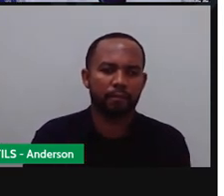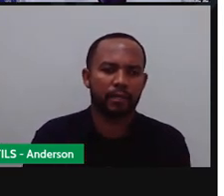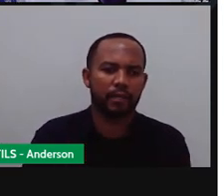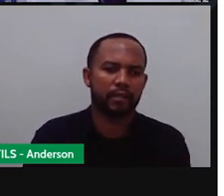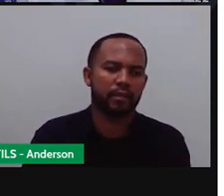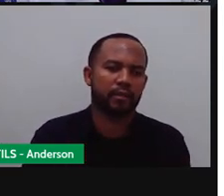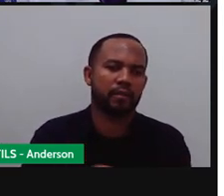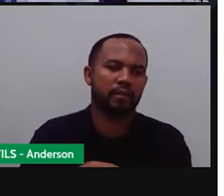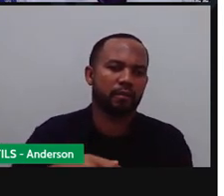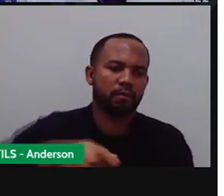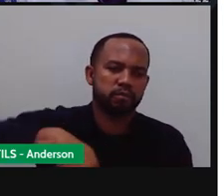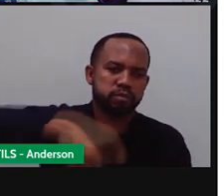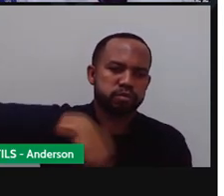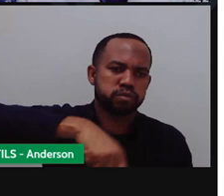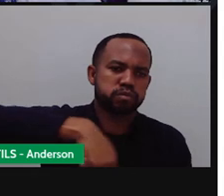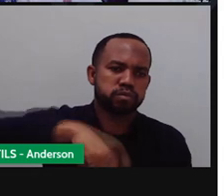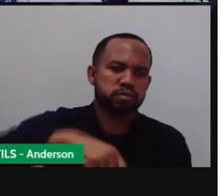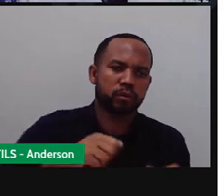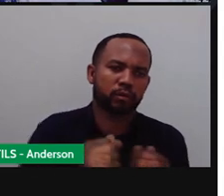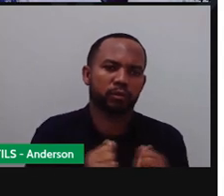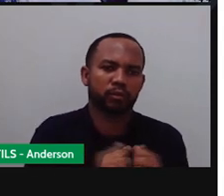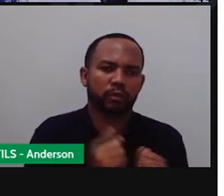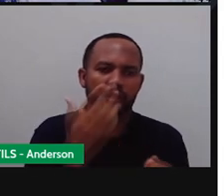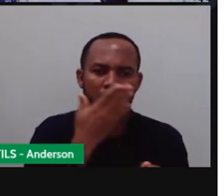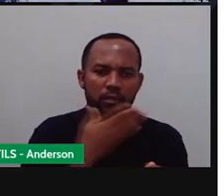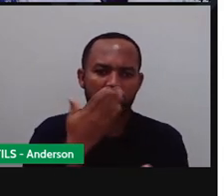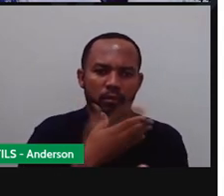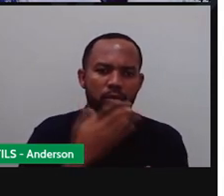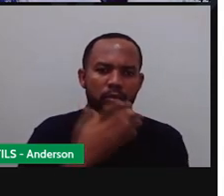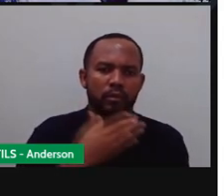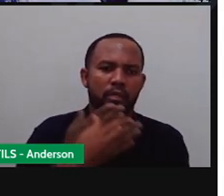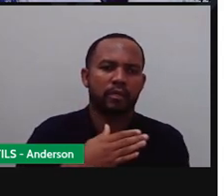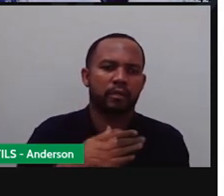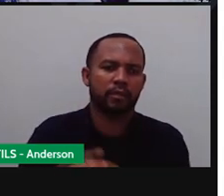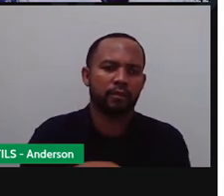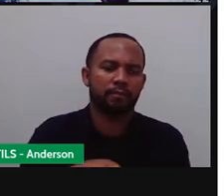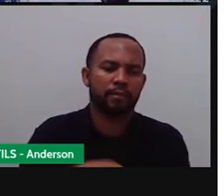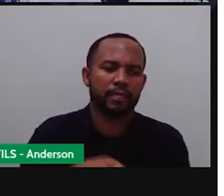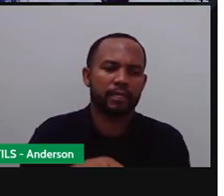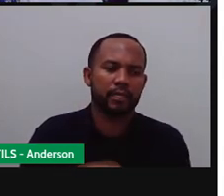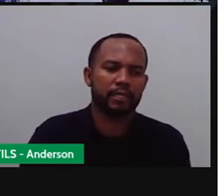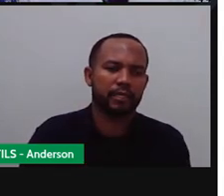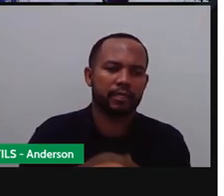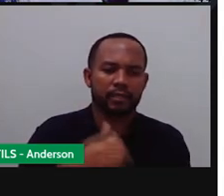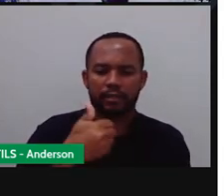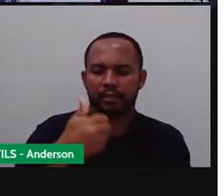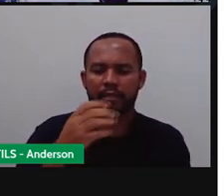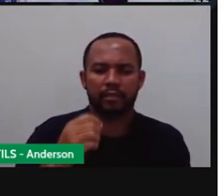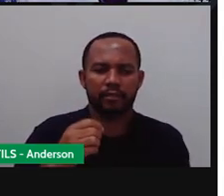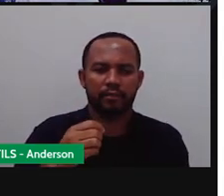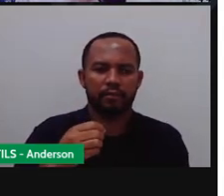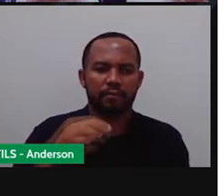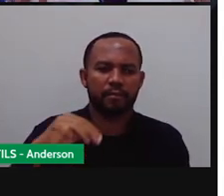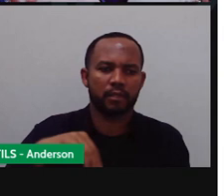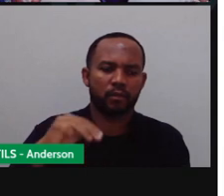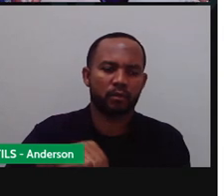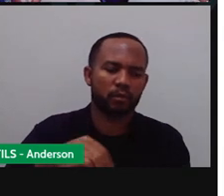junte o açúcar, mexa bem. Ligue a batedeira por 10 minutos, né? Ou até aí